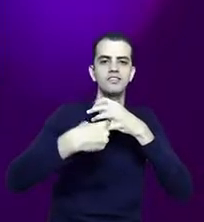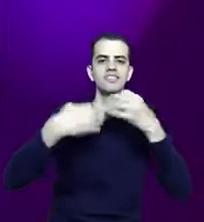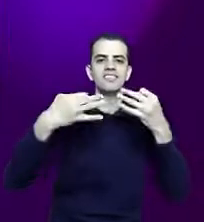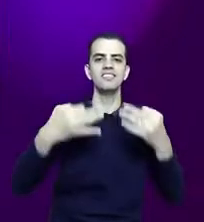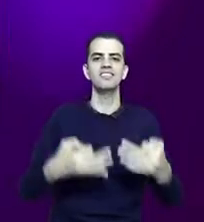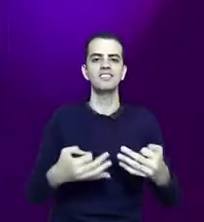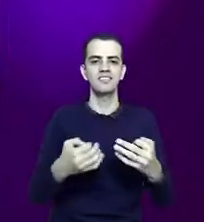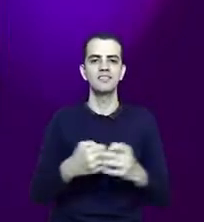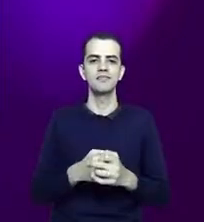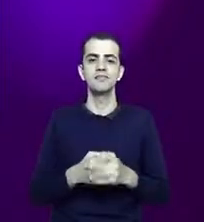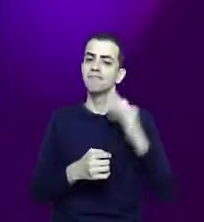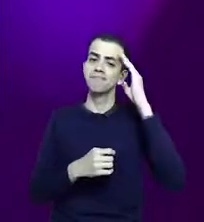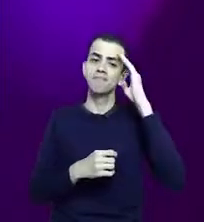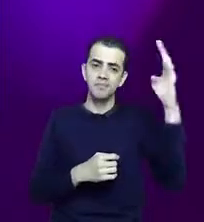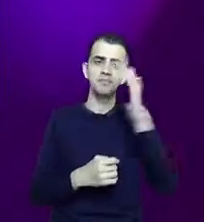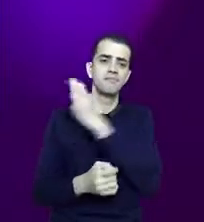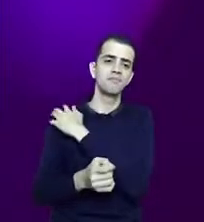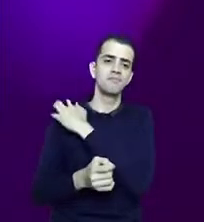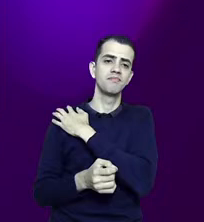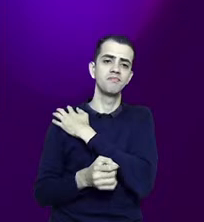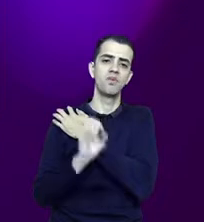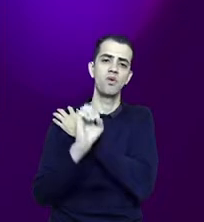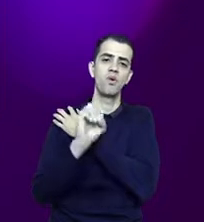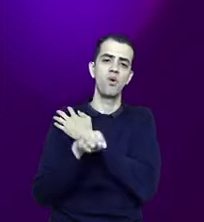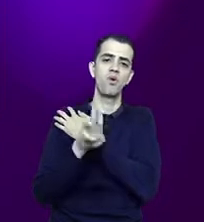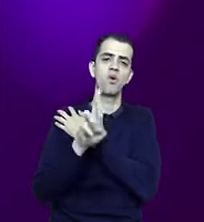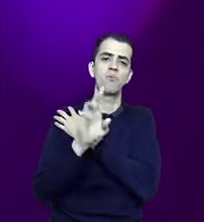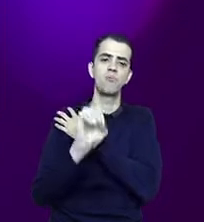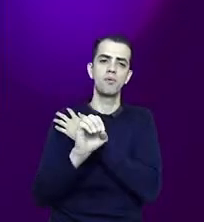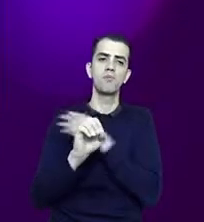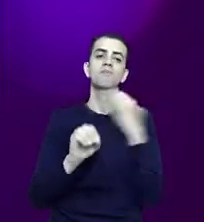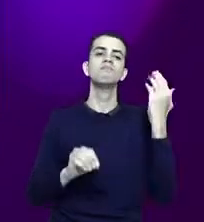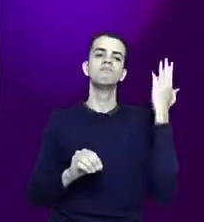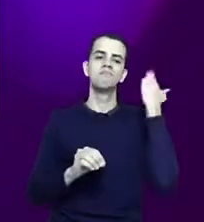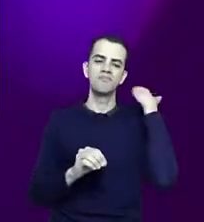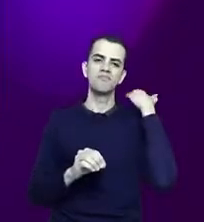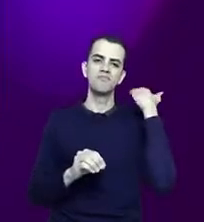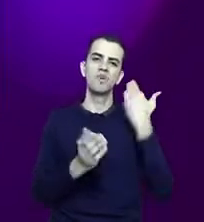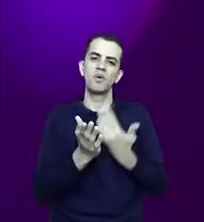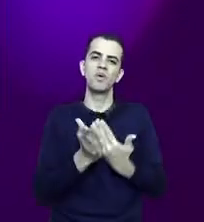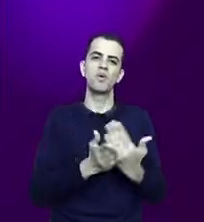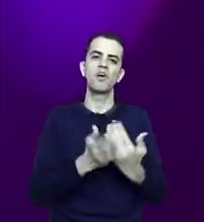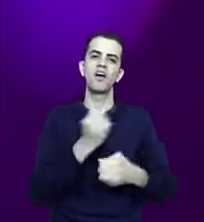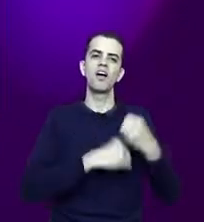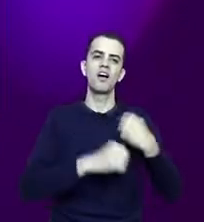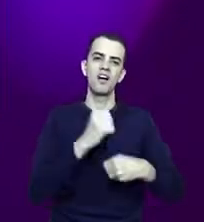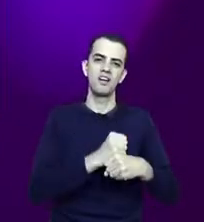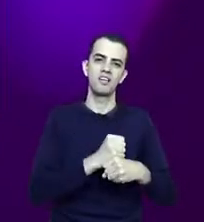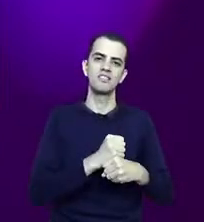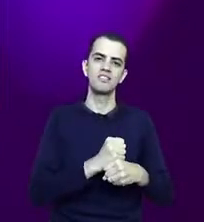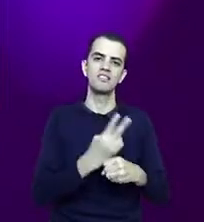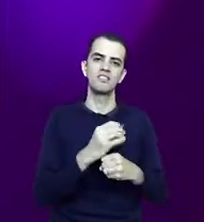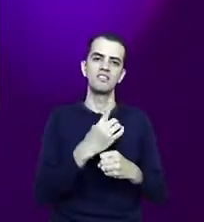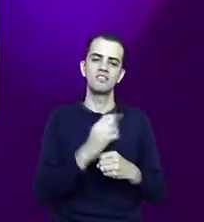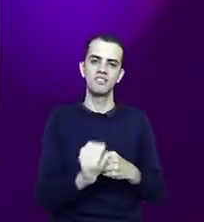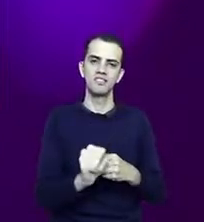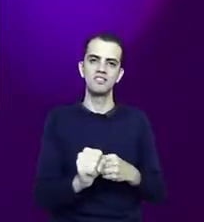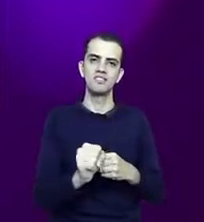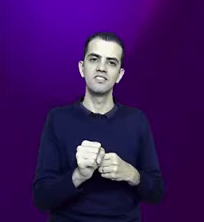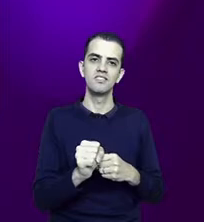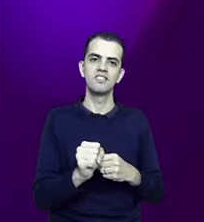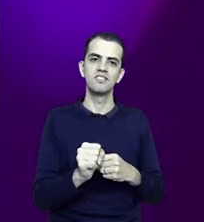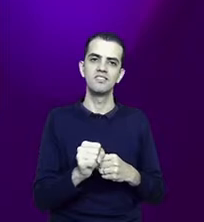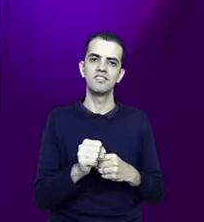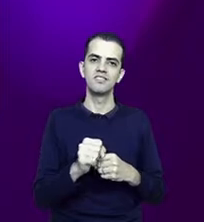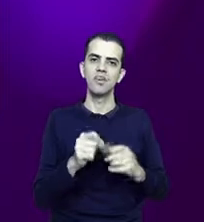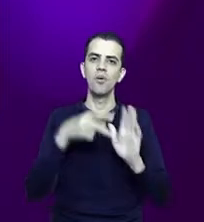componentes, principalmente na artroplastia do ombro. Nosso trabalho começou, como o Belotti falou, conjuntamente a ele aí, quando nós tivemos um projeto